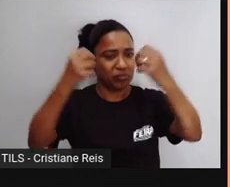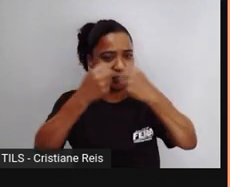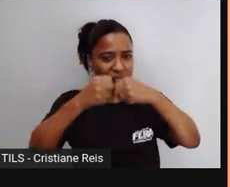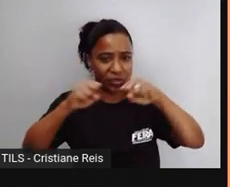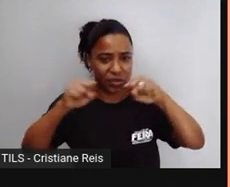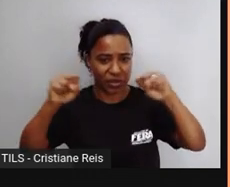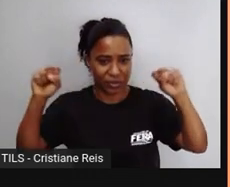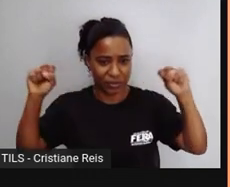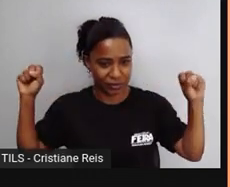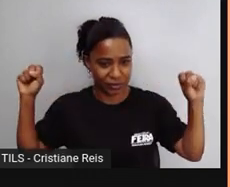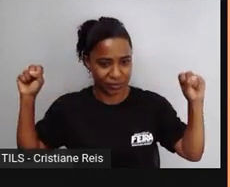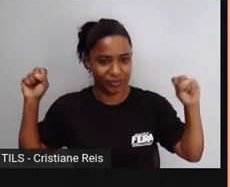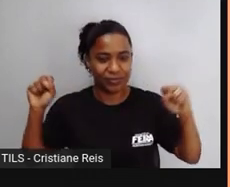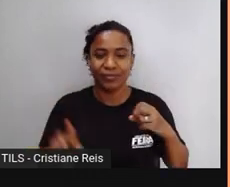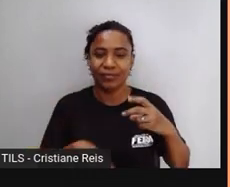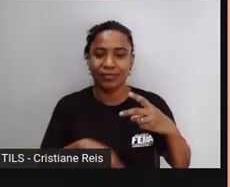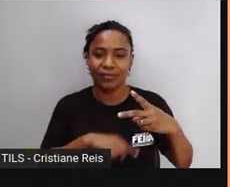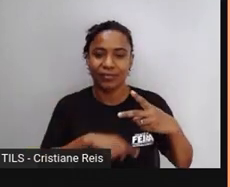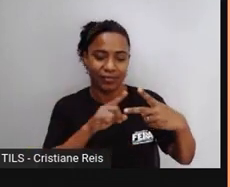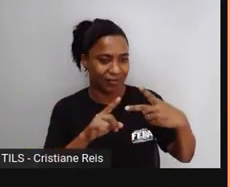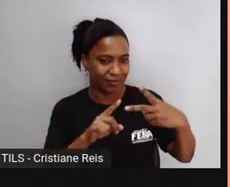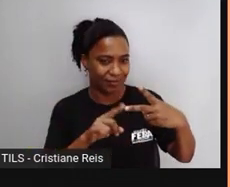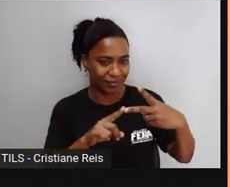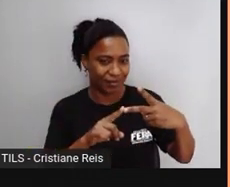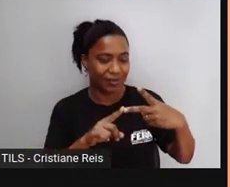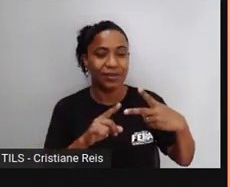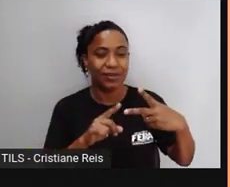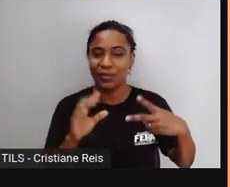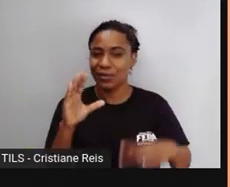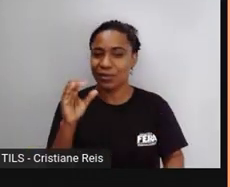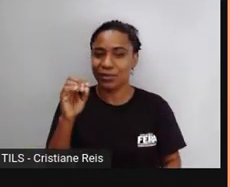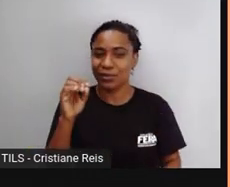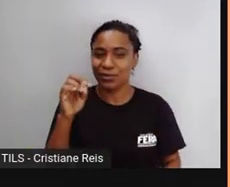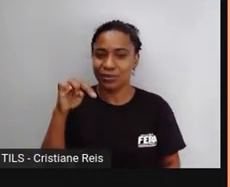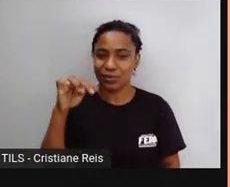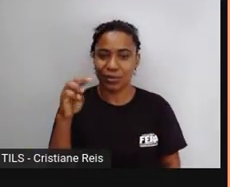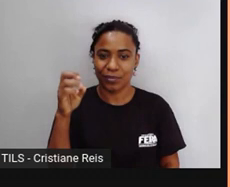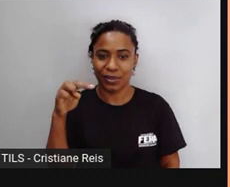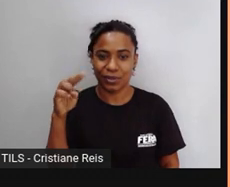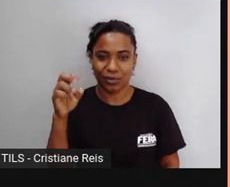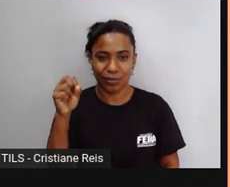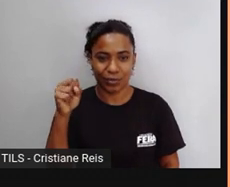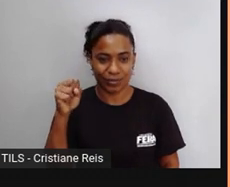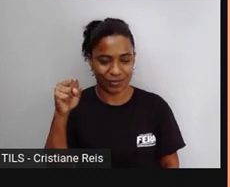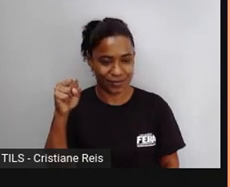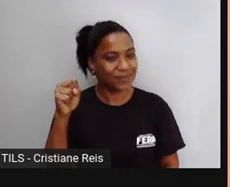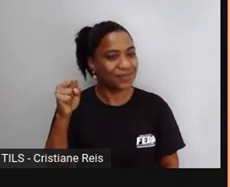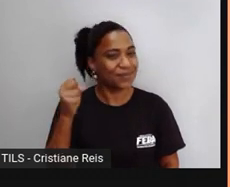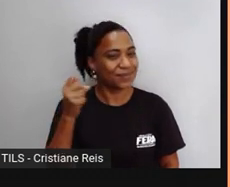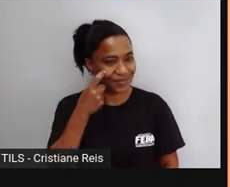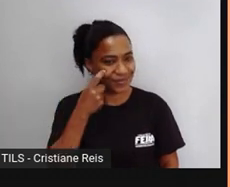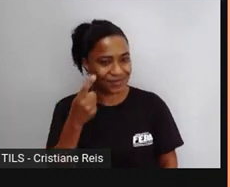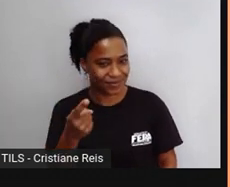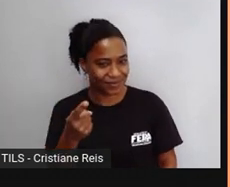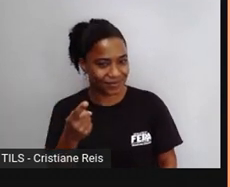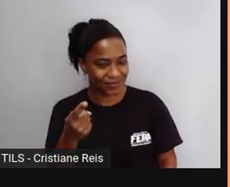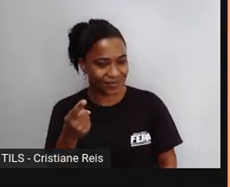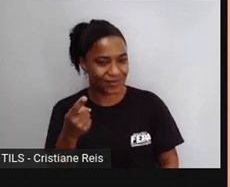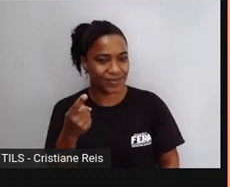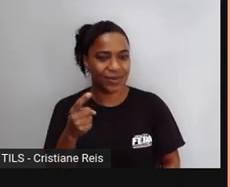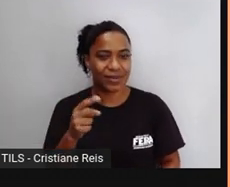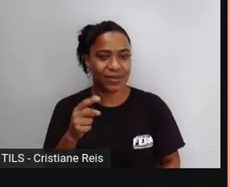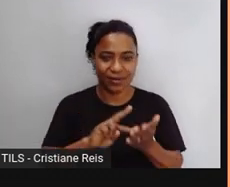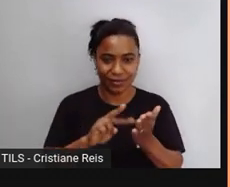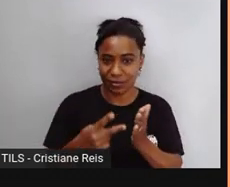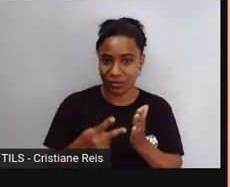Condominiums are very popular in Bangkok. And very popular in Brazil too. Né? E muito popular aqui no Brasil